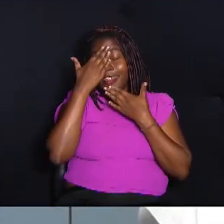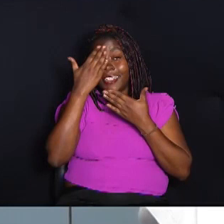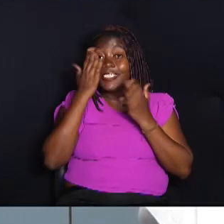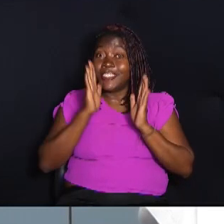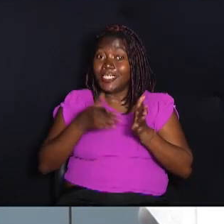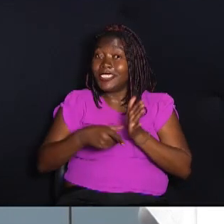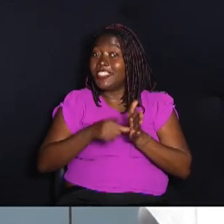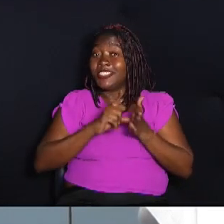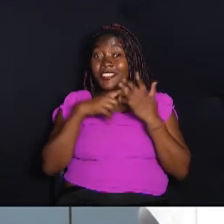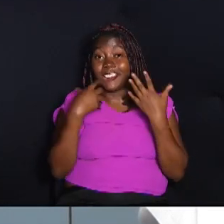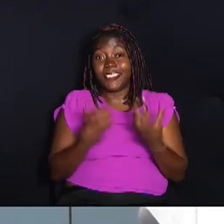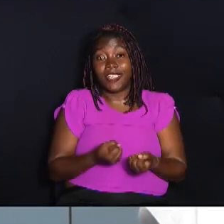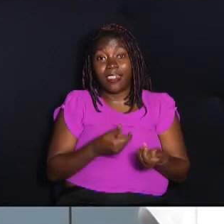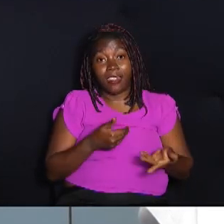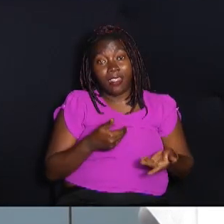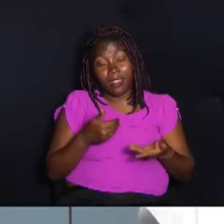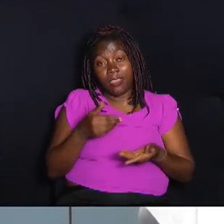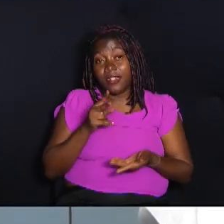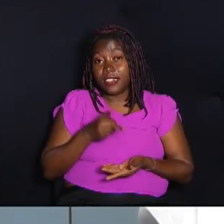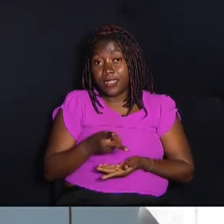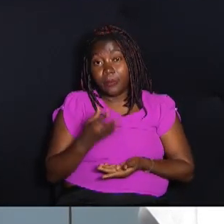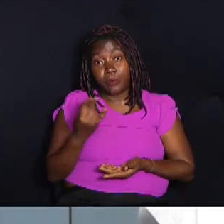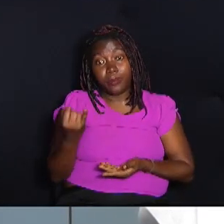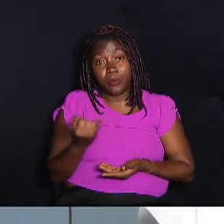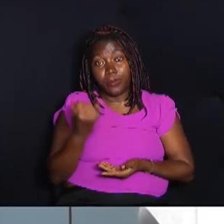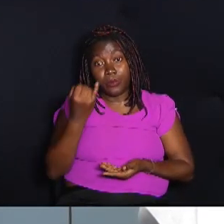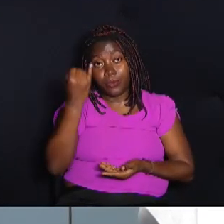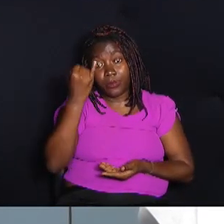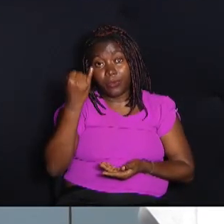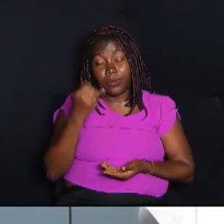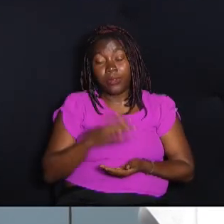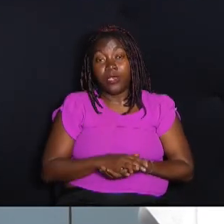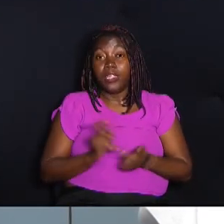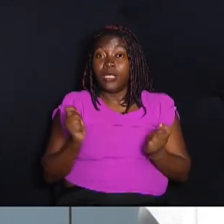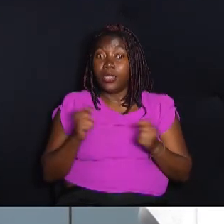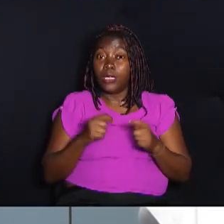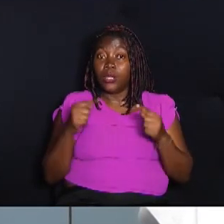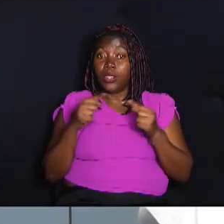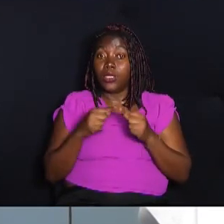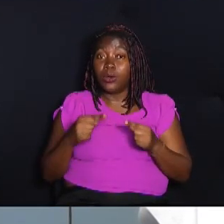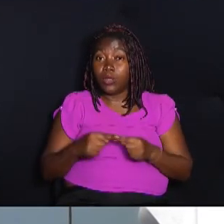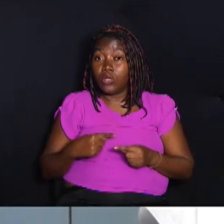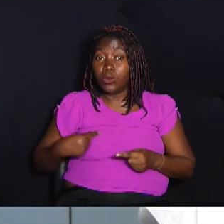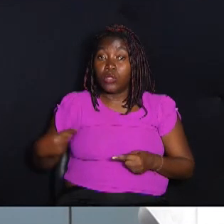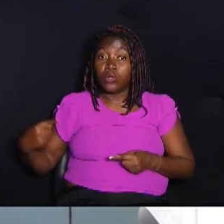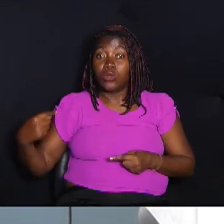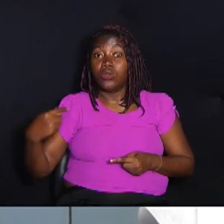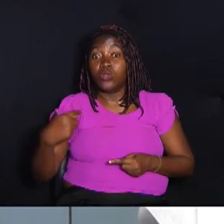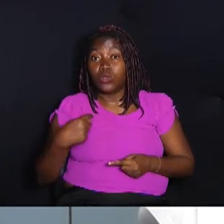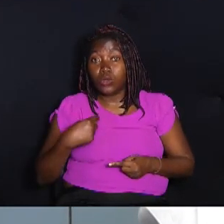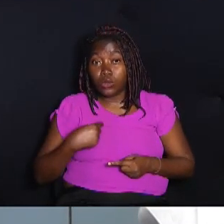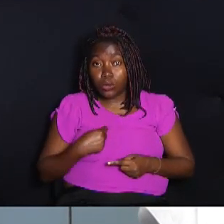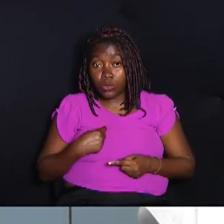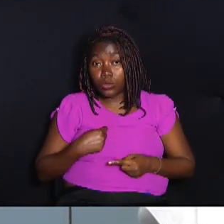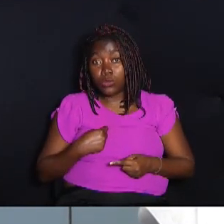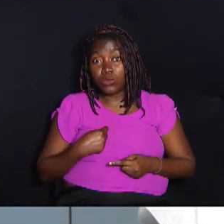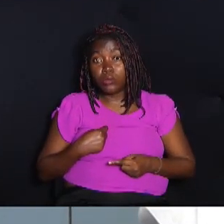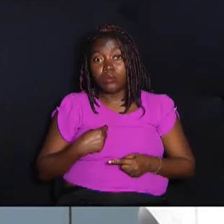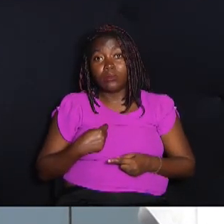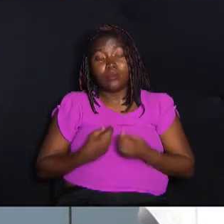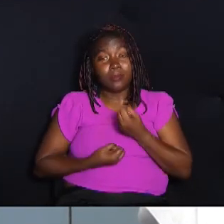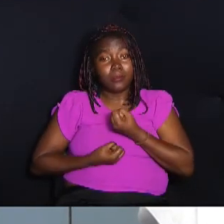convite, é sempre muito importante e oportuno nós prestarmos alguns esclarecimentos para a